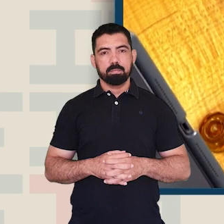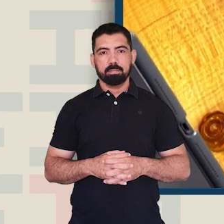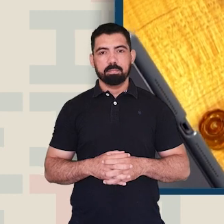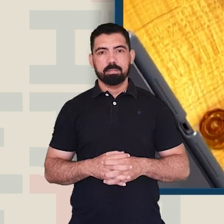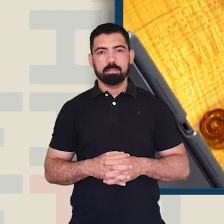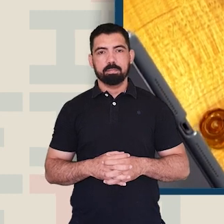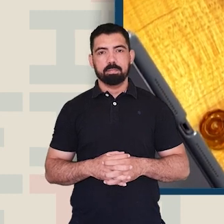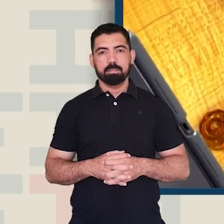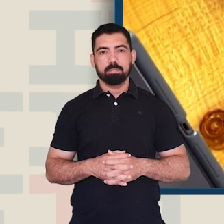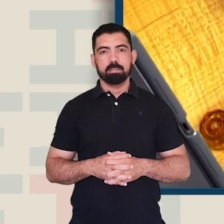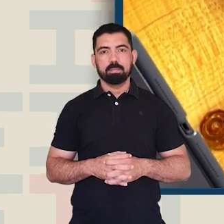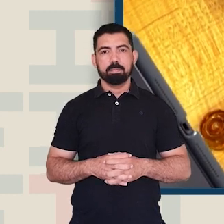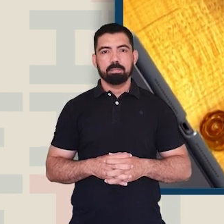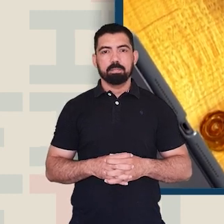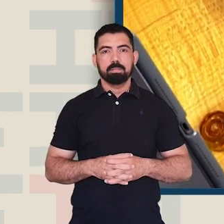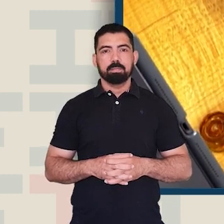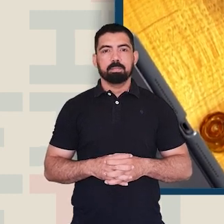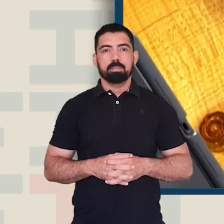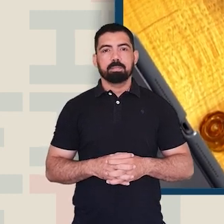Então,